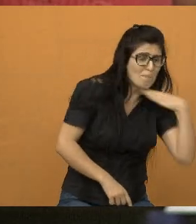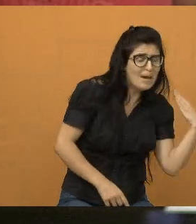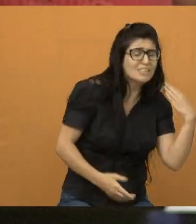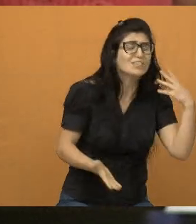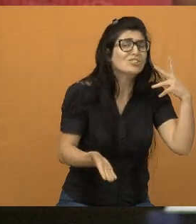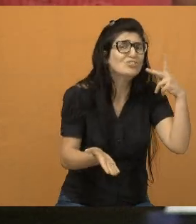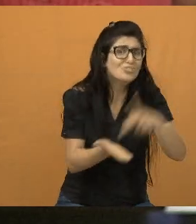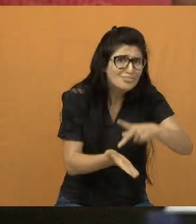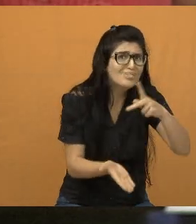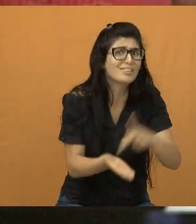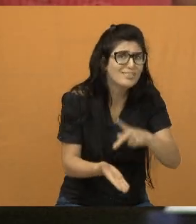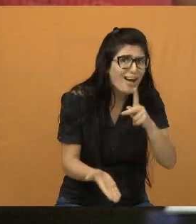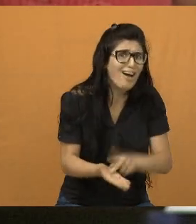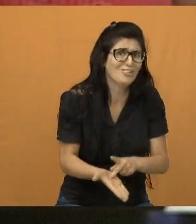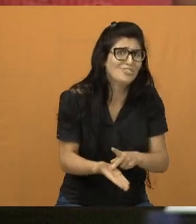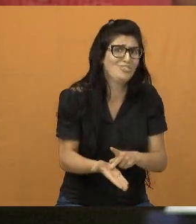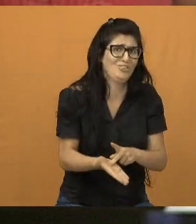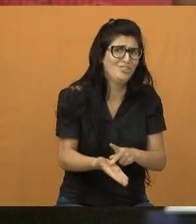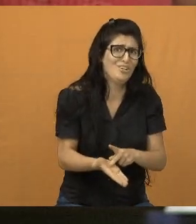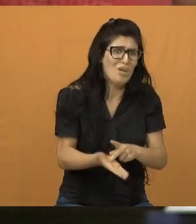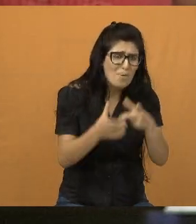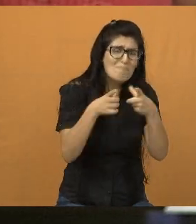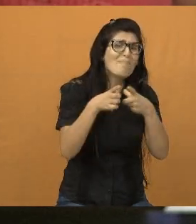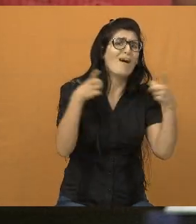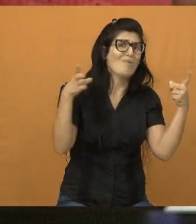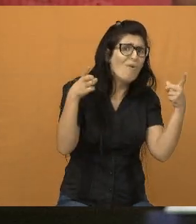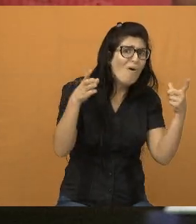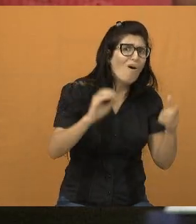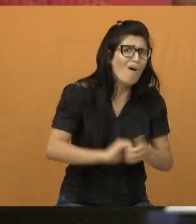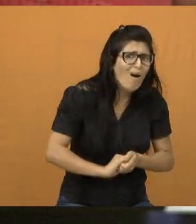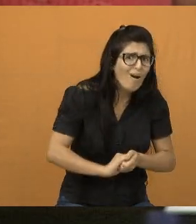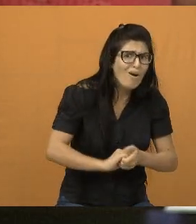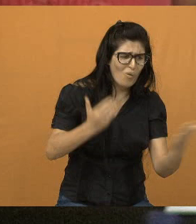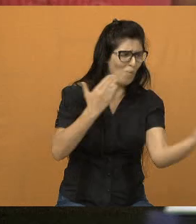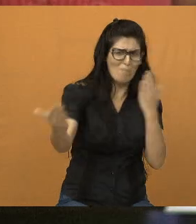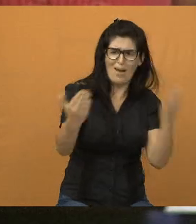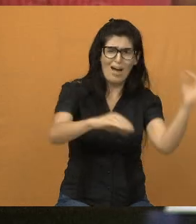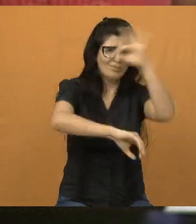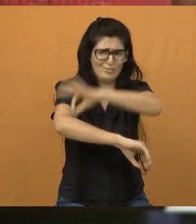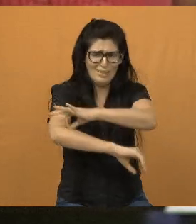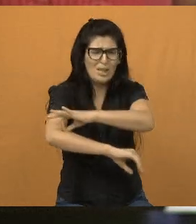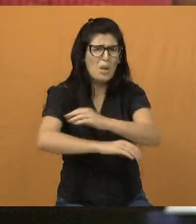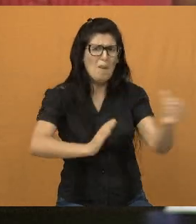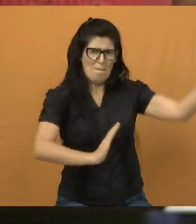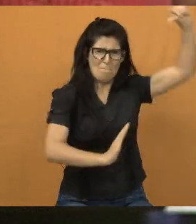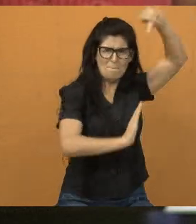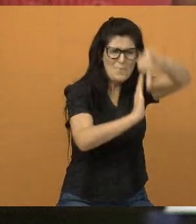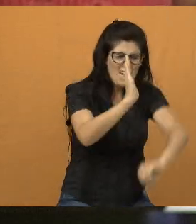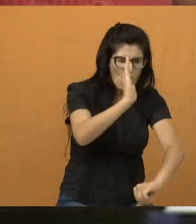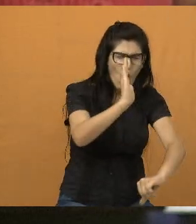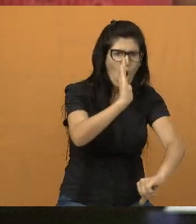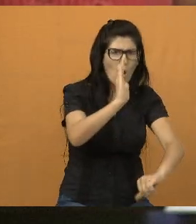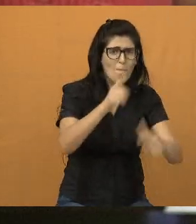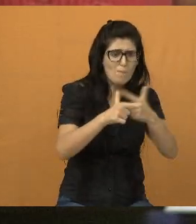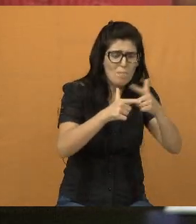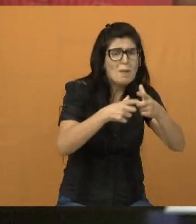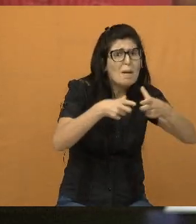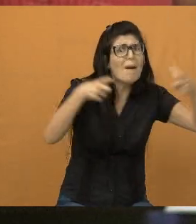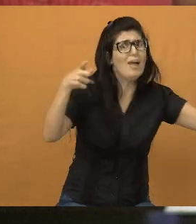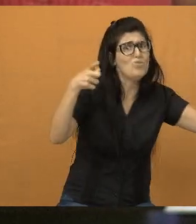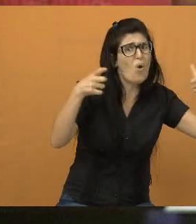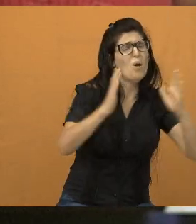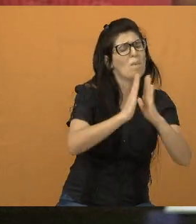uma letalidade muito maior do que a dengue. Portanto, nós conclamamos a população